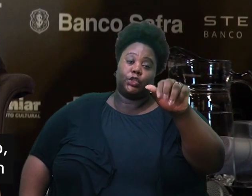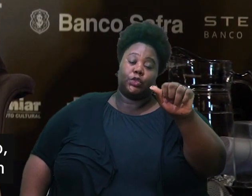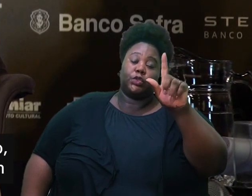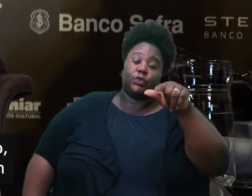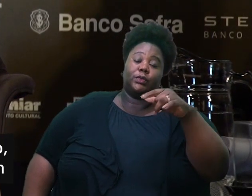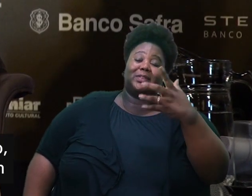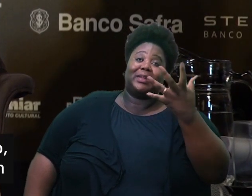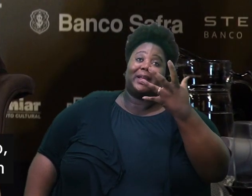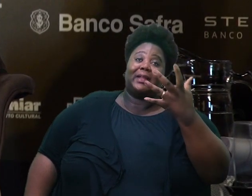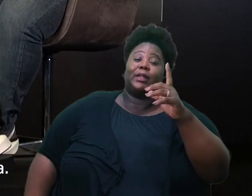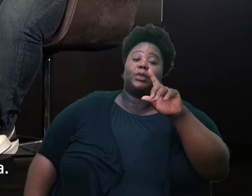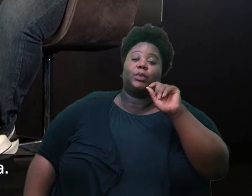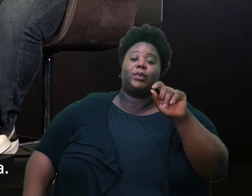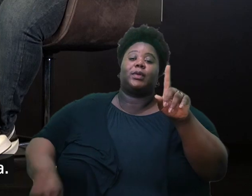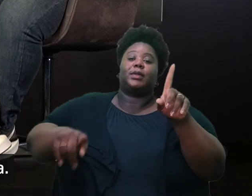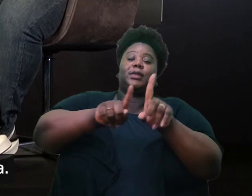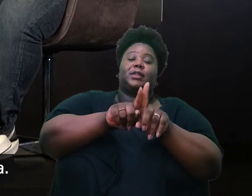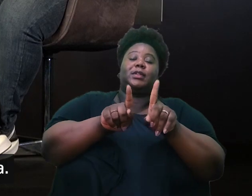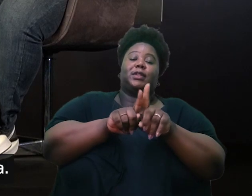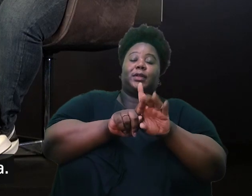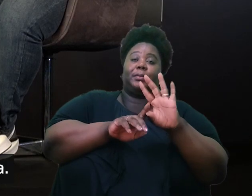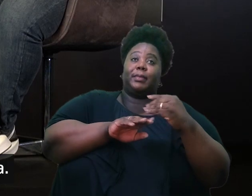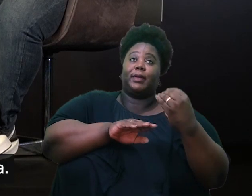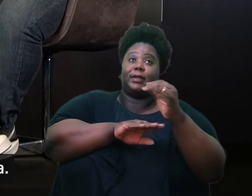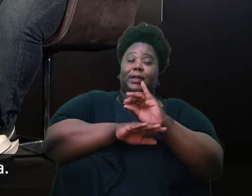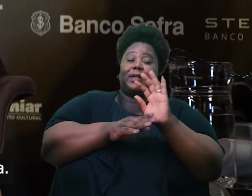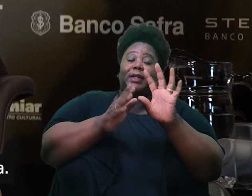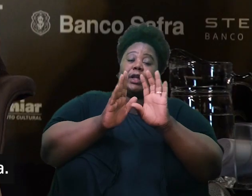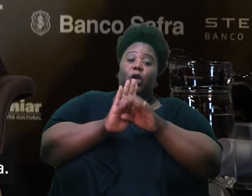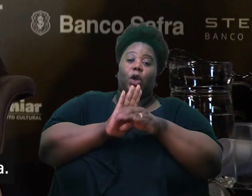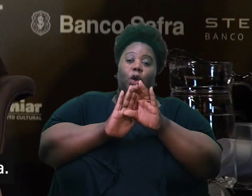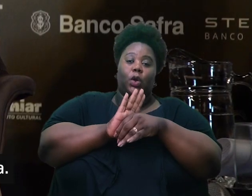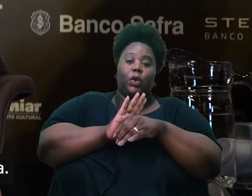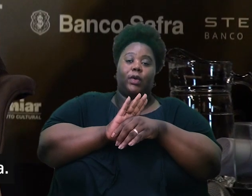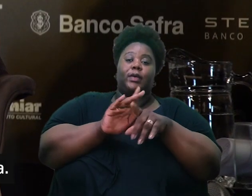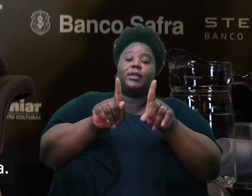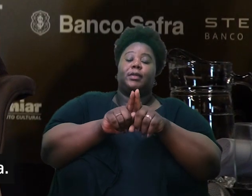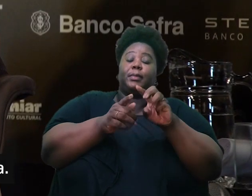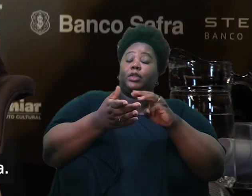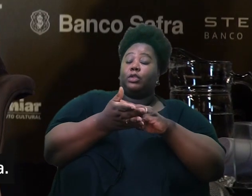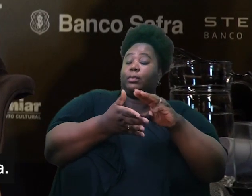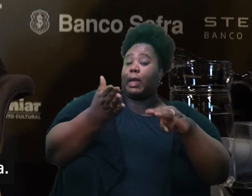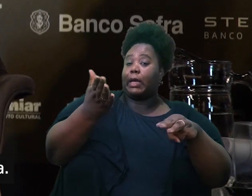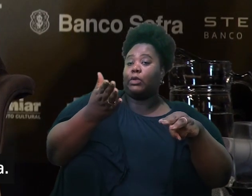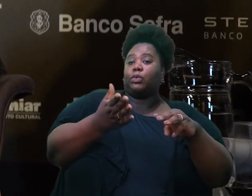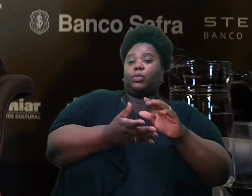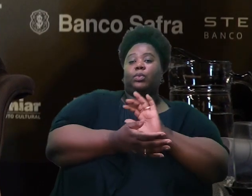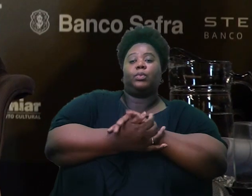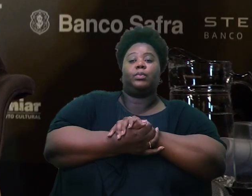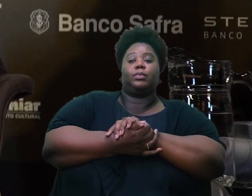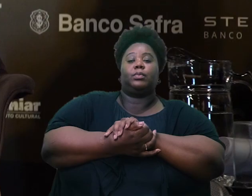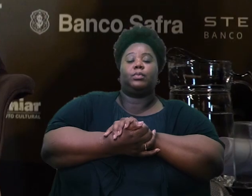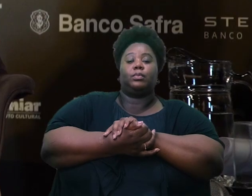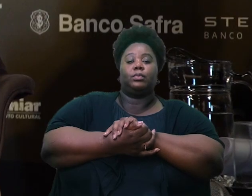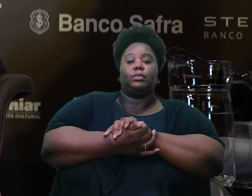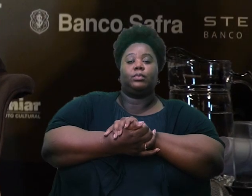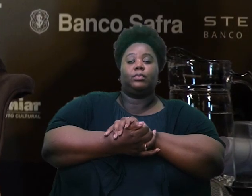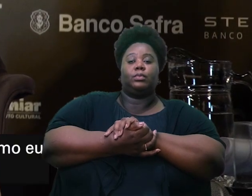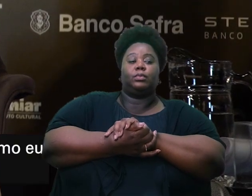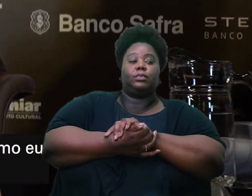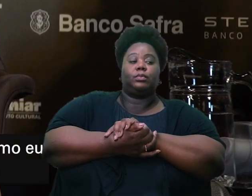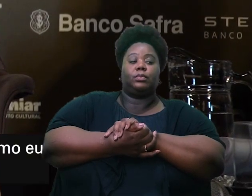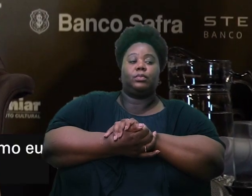que ele fosse também uma clave teórica e metodológica. Então, quer